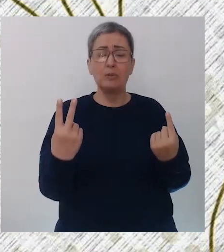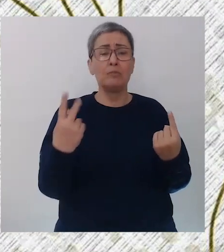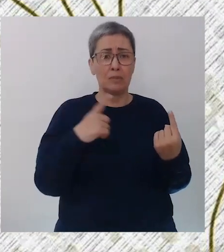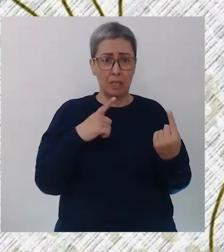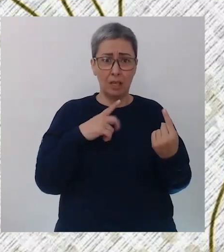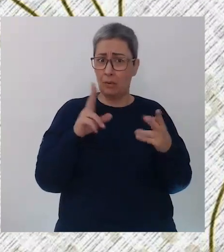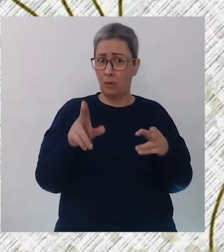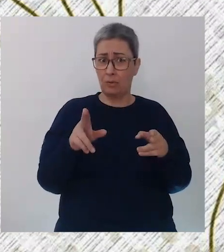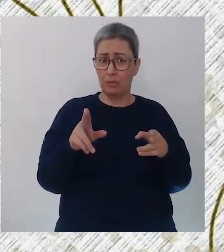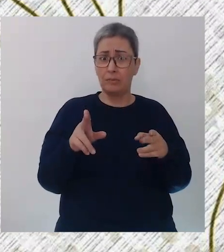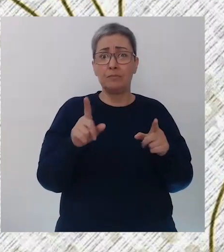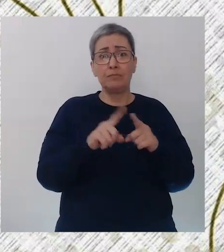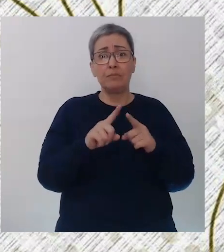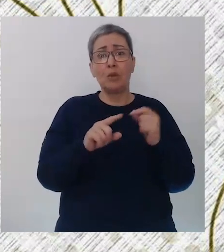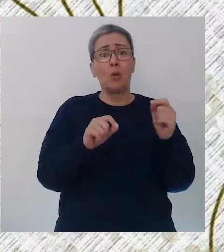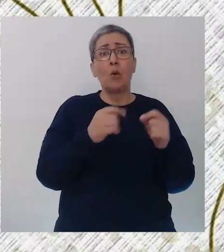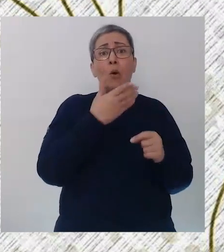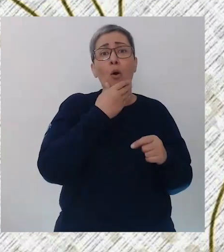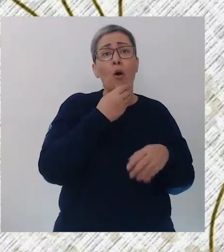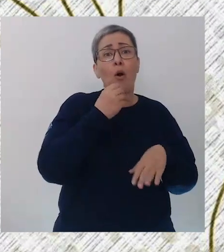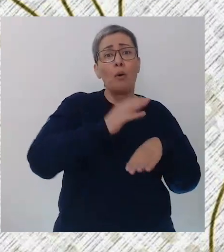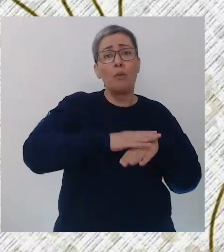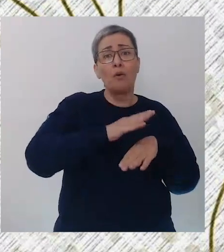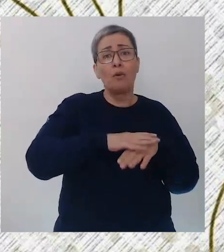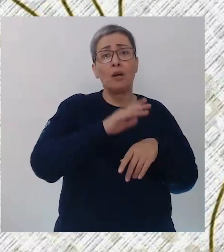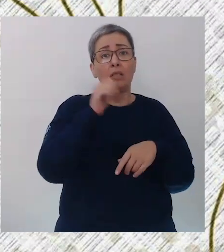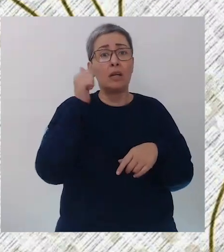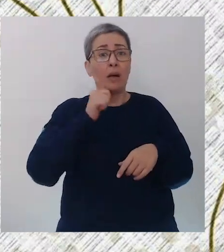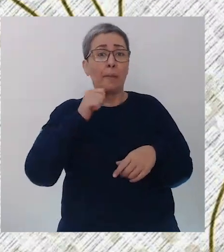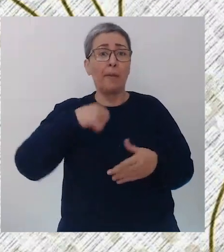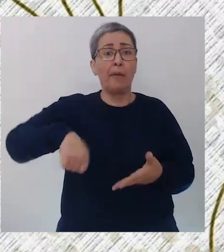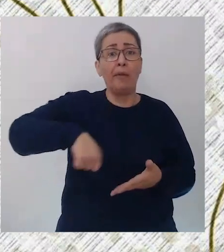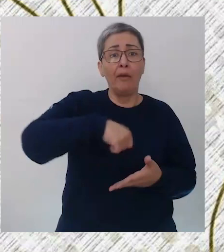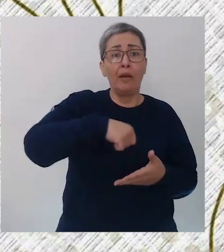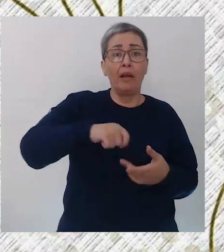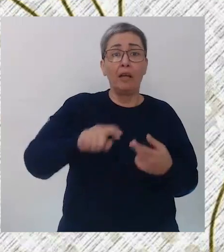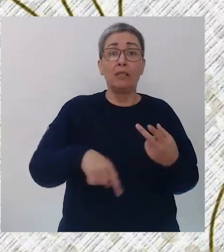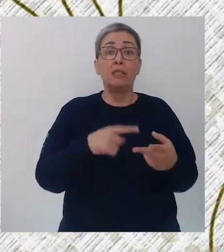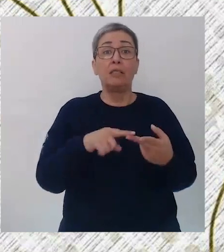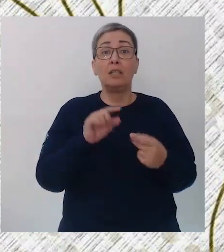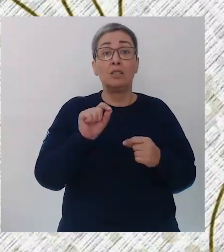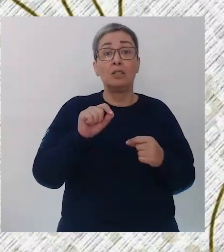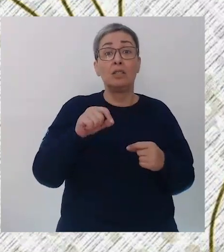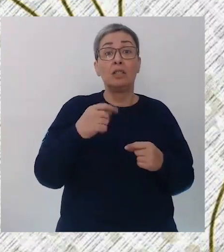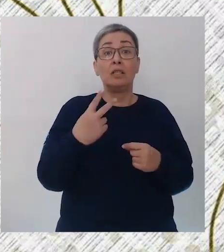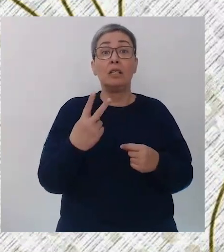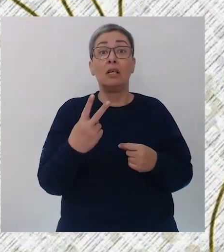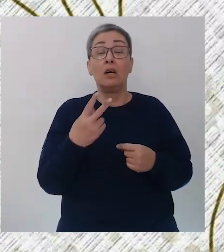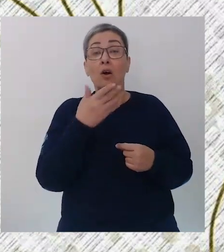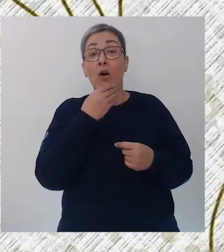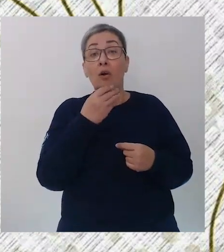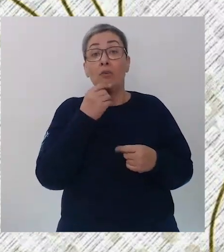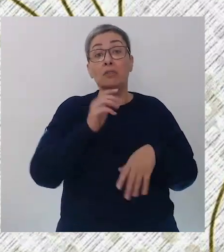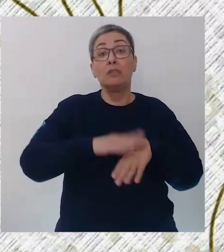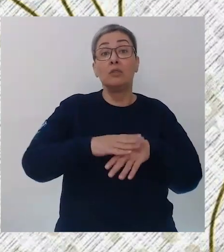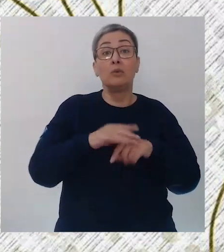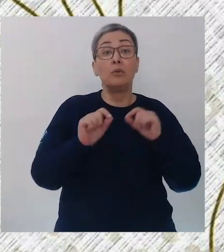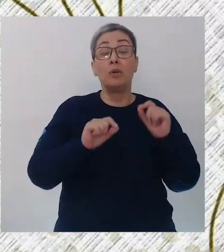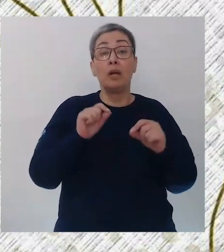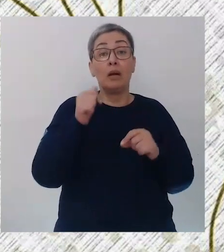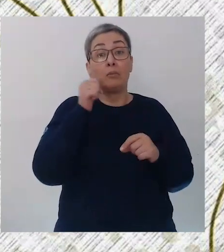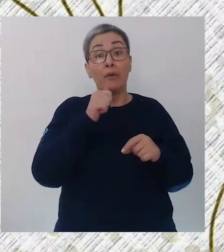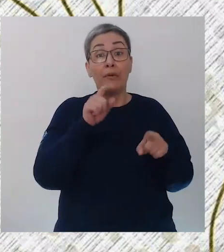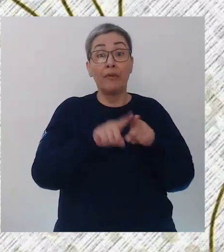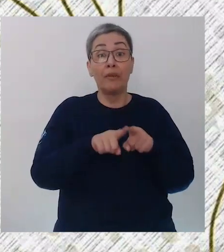que eu coloquei? Na primeira, o que o homem está fazendo enquanto a mulher limpa a casa? E na segunda, o que o homem está fazendo? E a